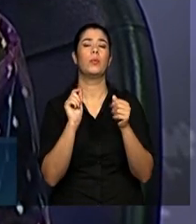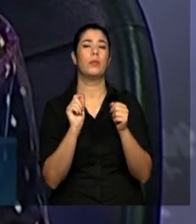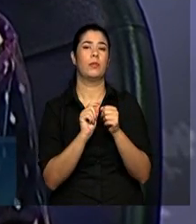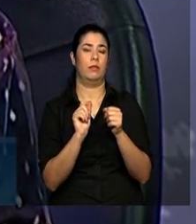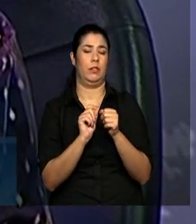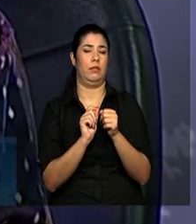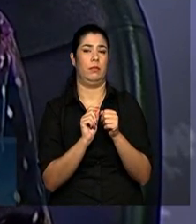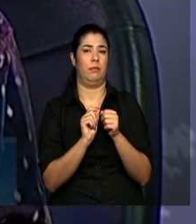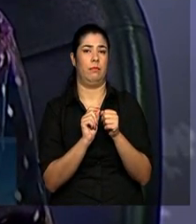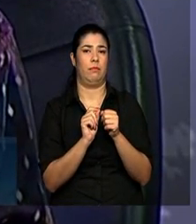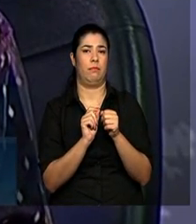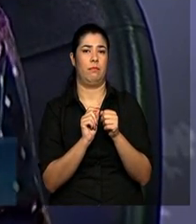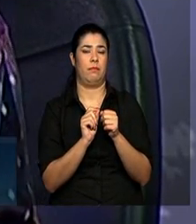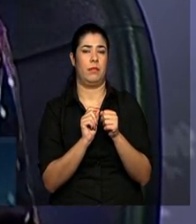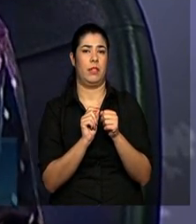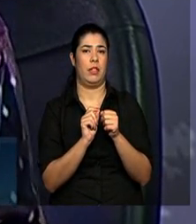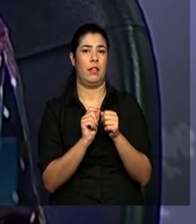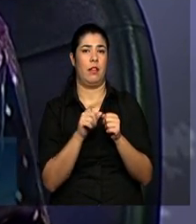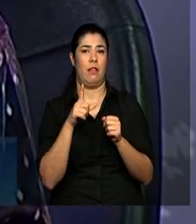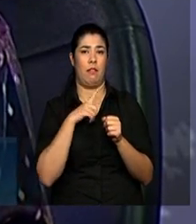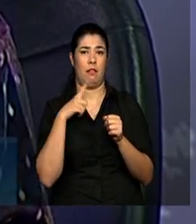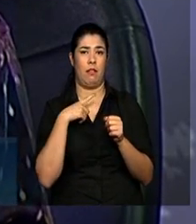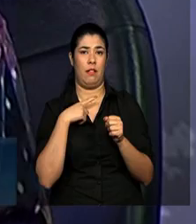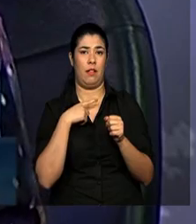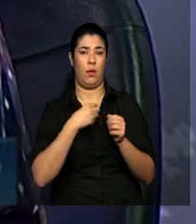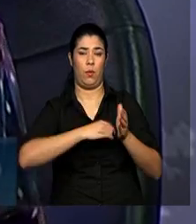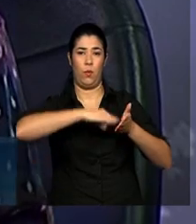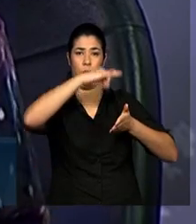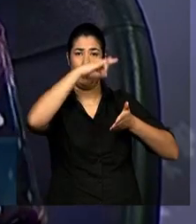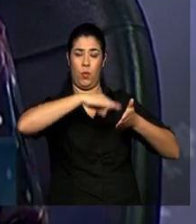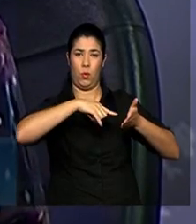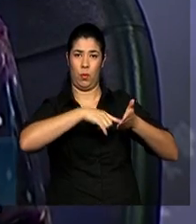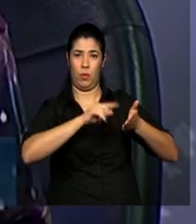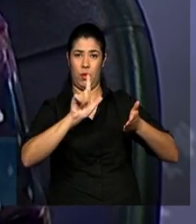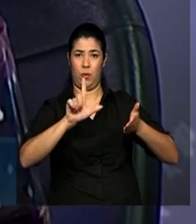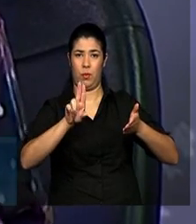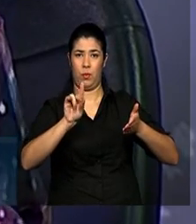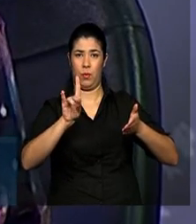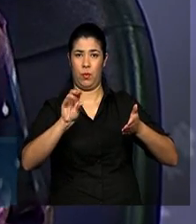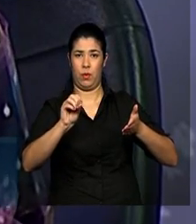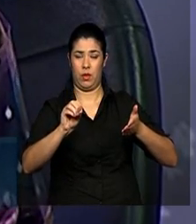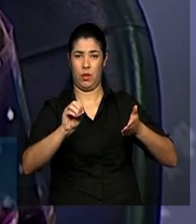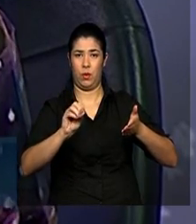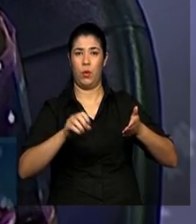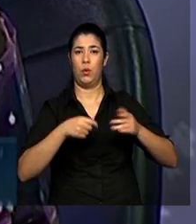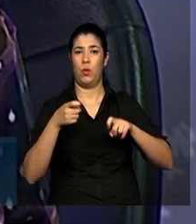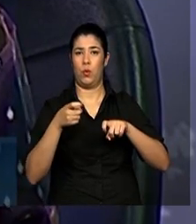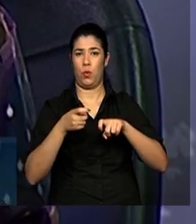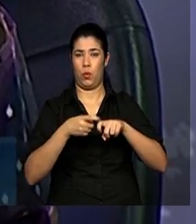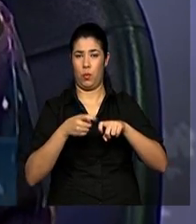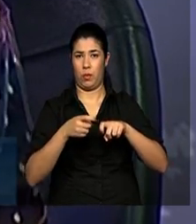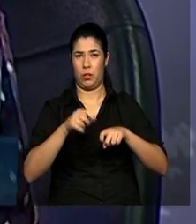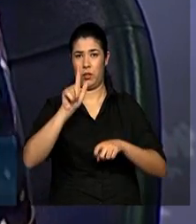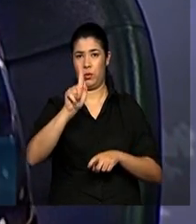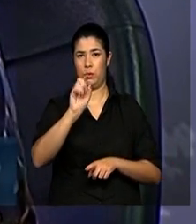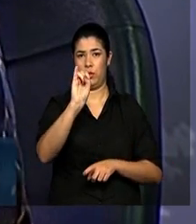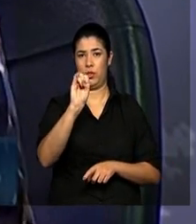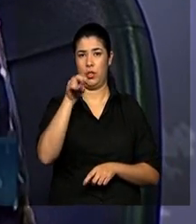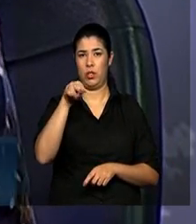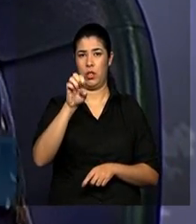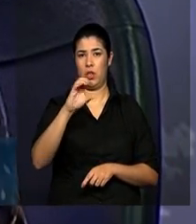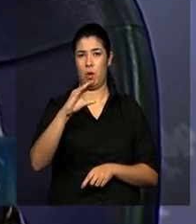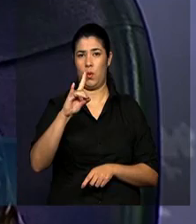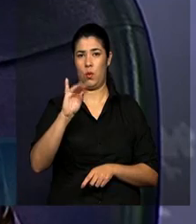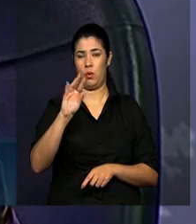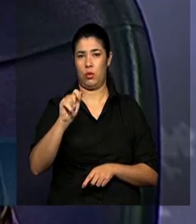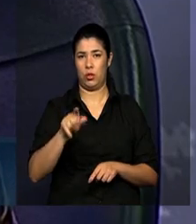que o laudo do ginecoobstetra ou da ginecoobstetra servisse como